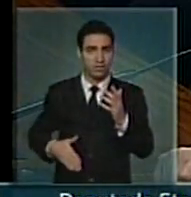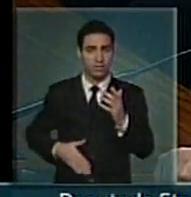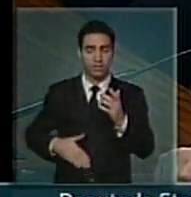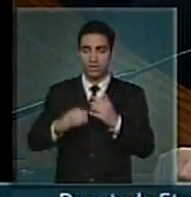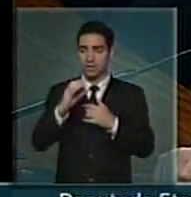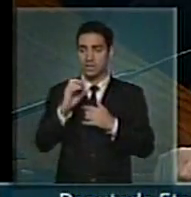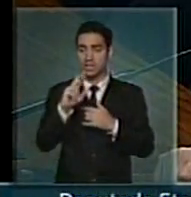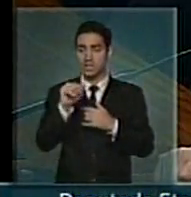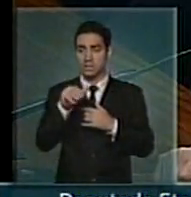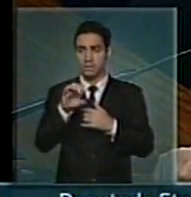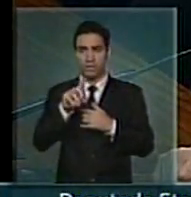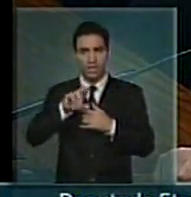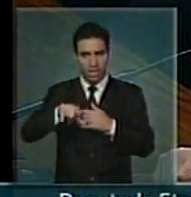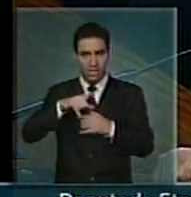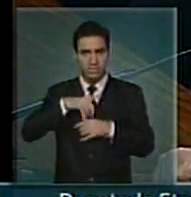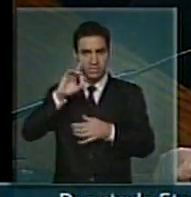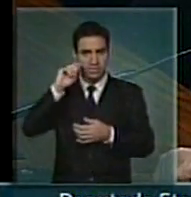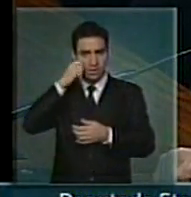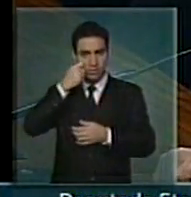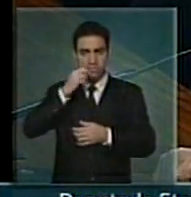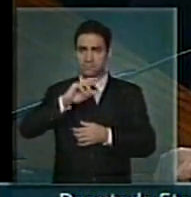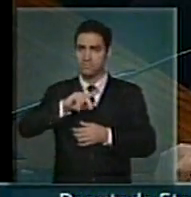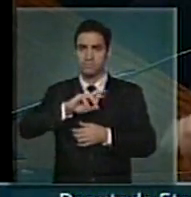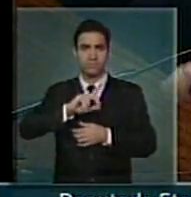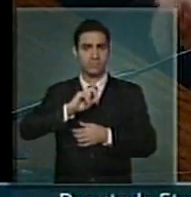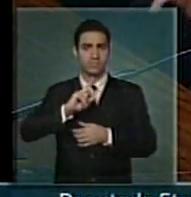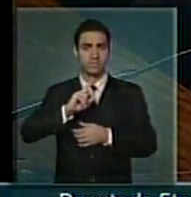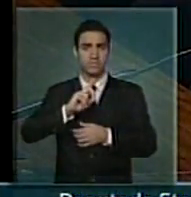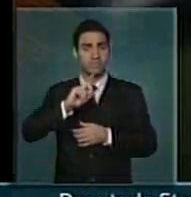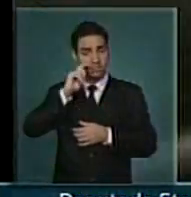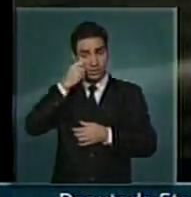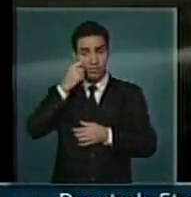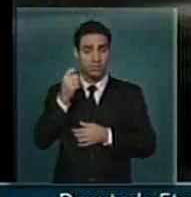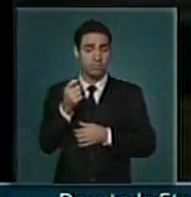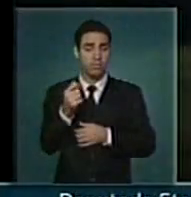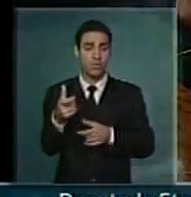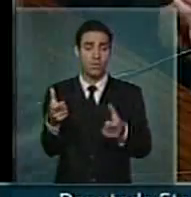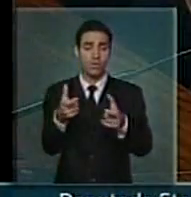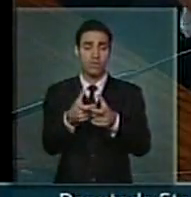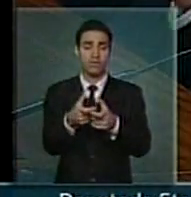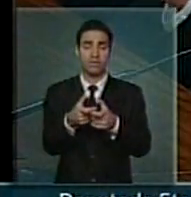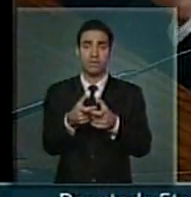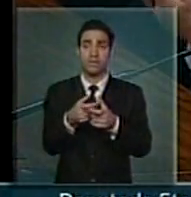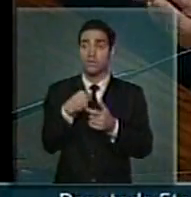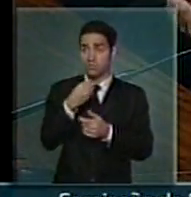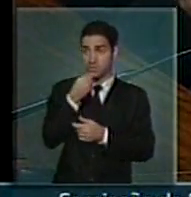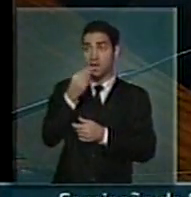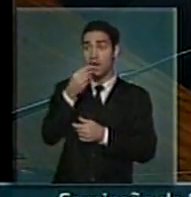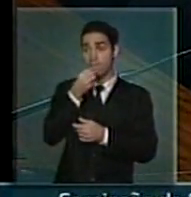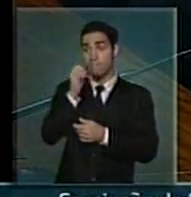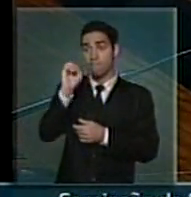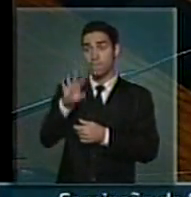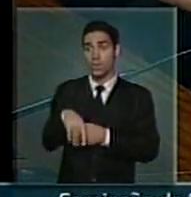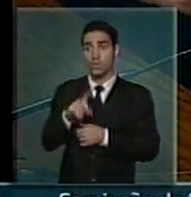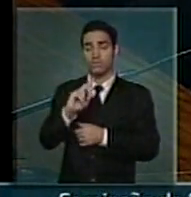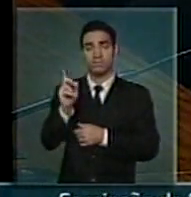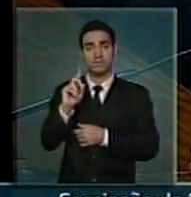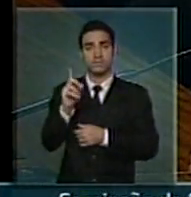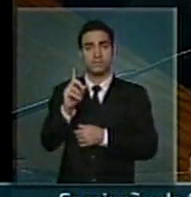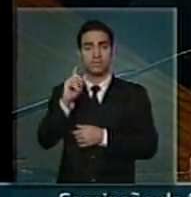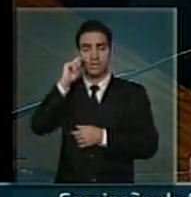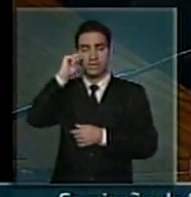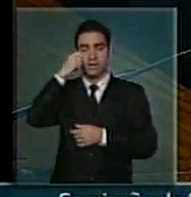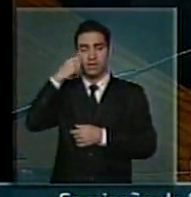organizado. O negro são pouquíssimos. Poderia ser que bom, né? Não. Eles não estão,